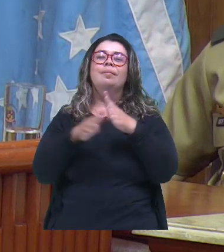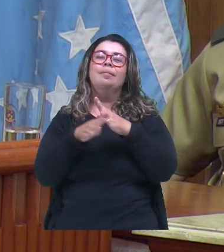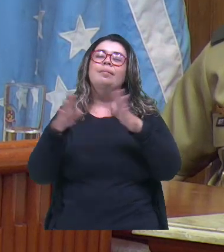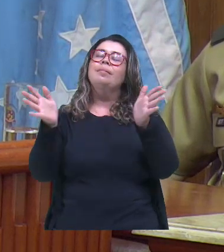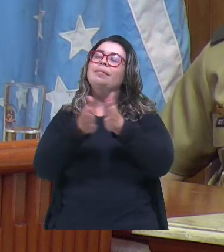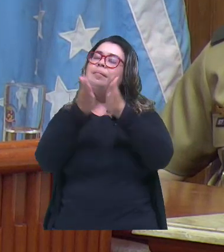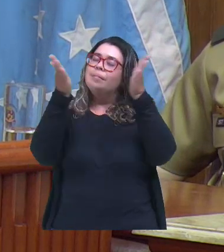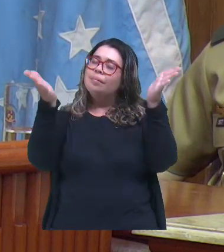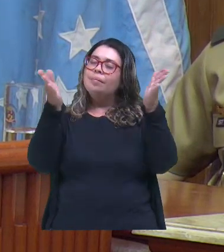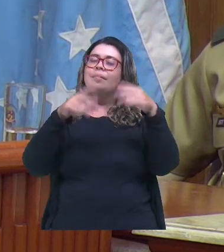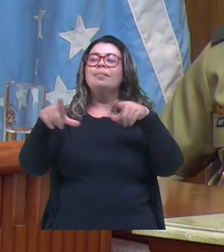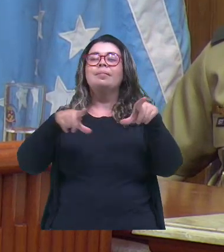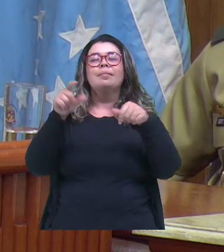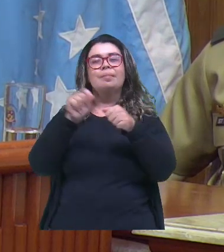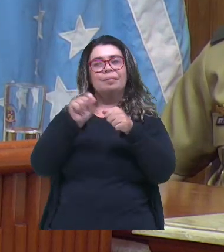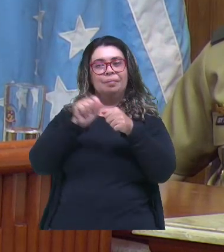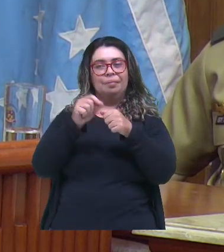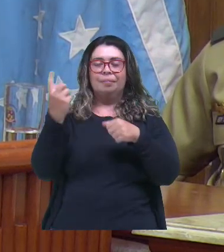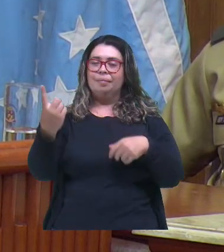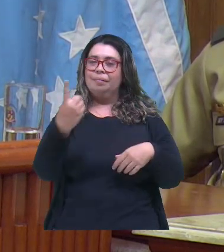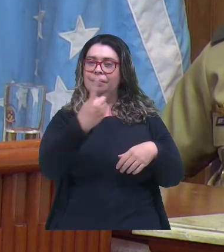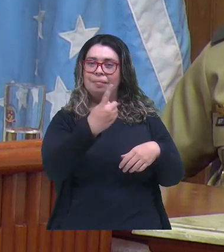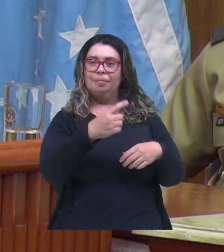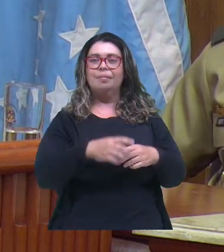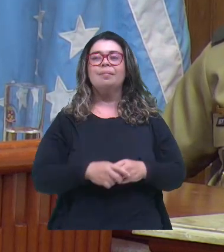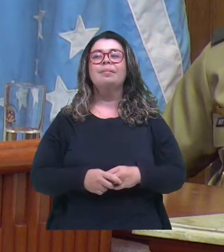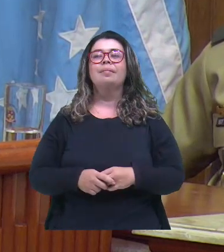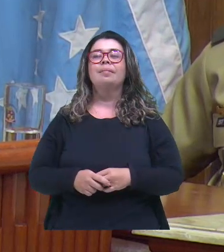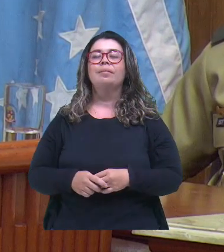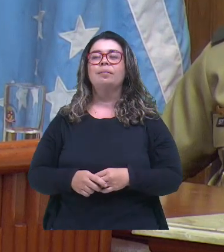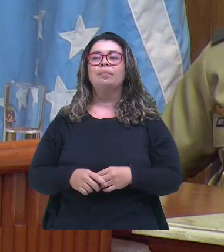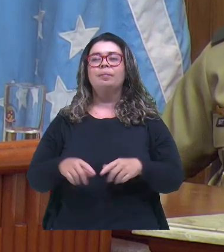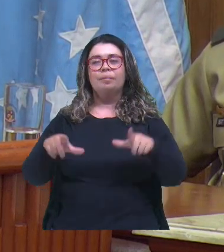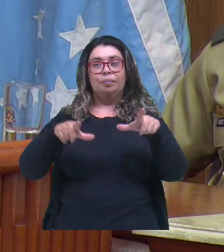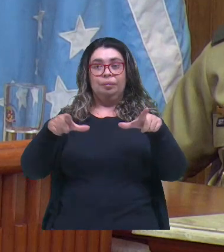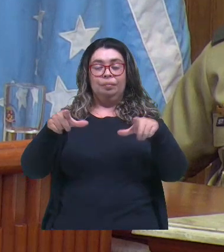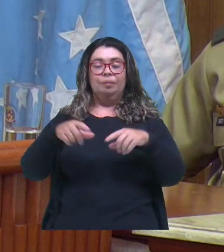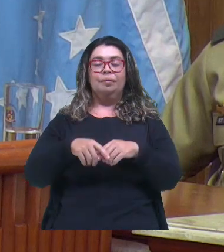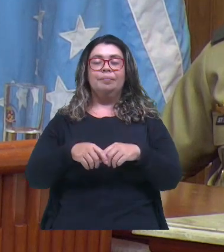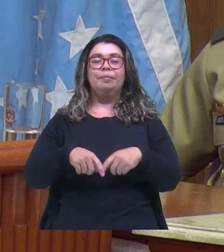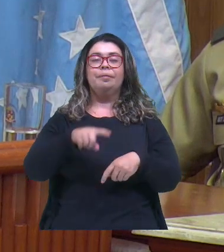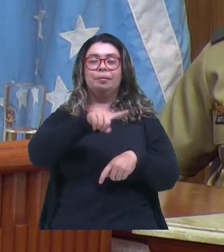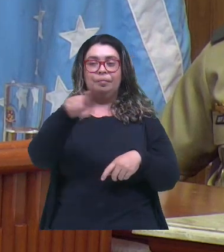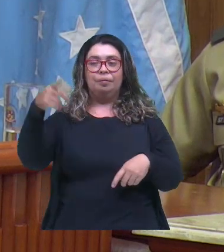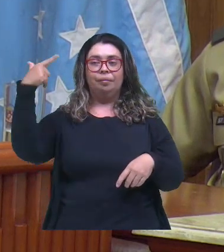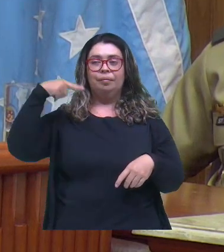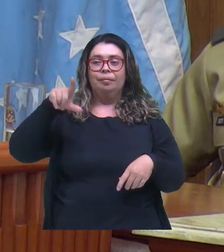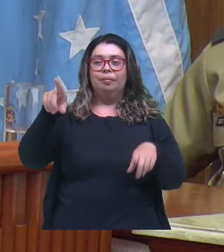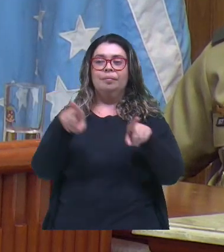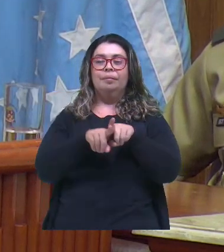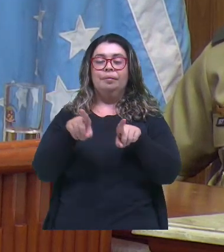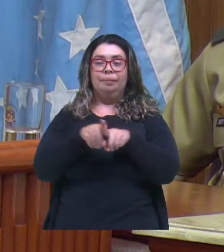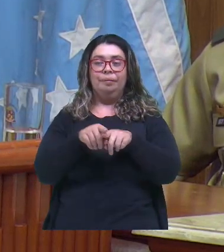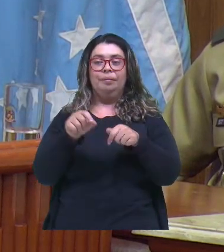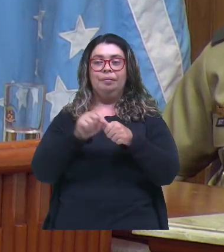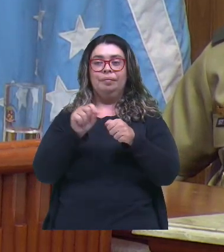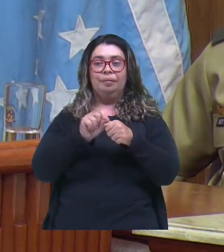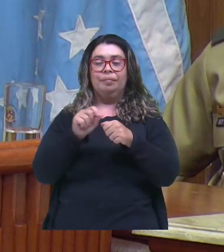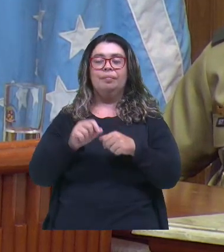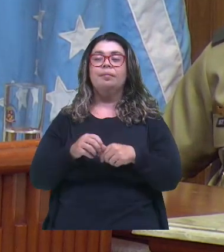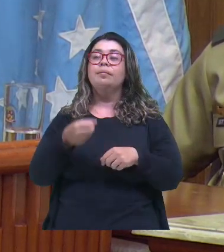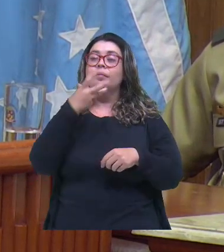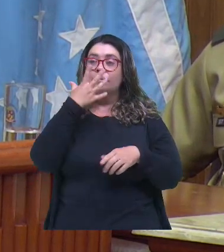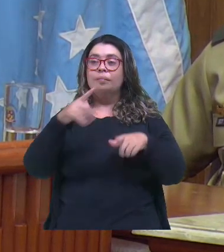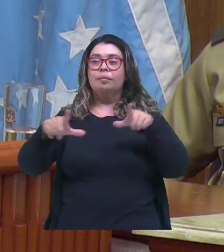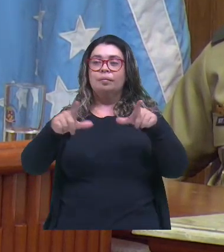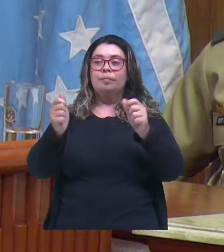vêm desempenhando, né, cada um no seu segmento, na sua área, e que vocês continuem sempre assim, dedicado e empenhado, com